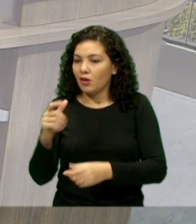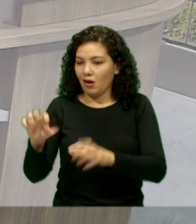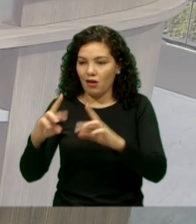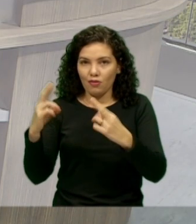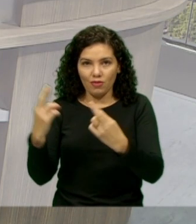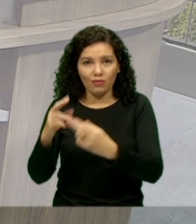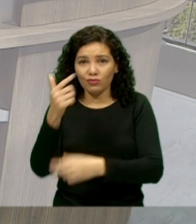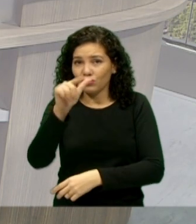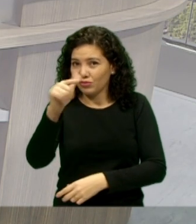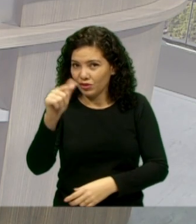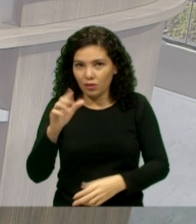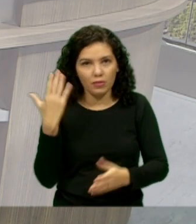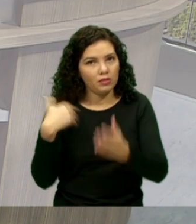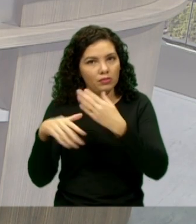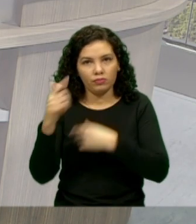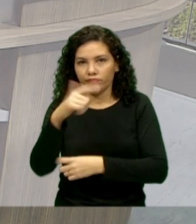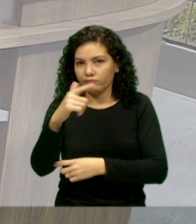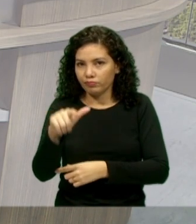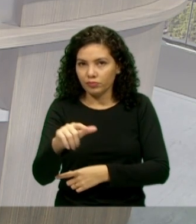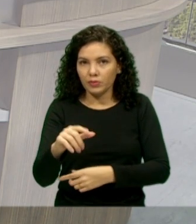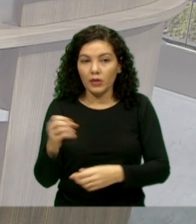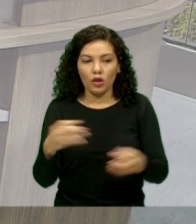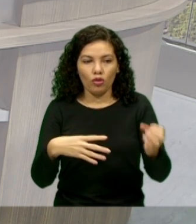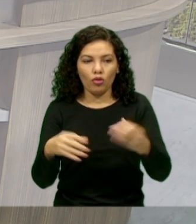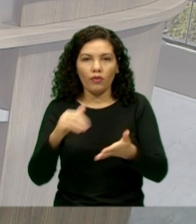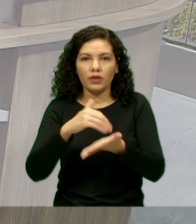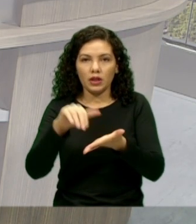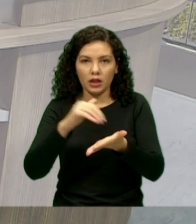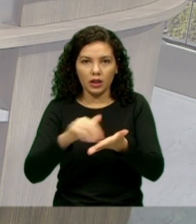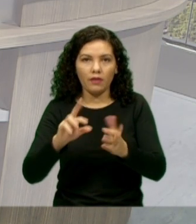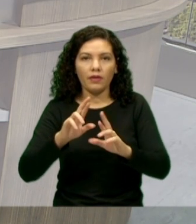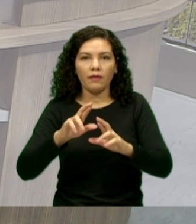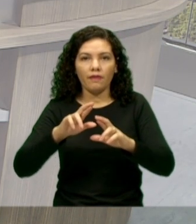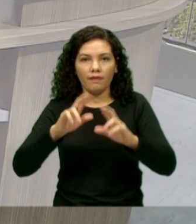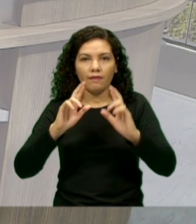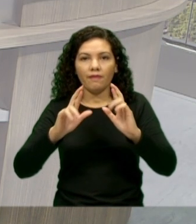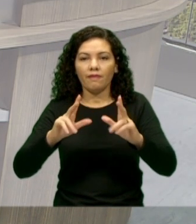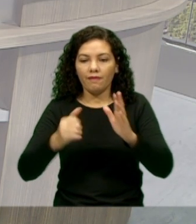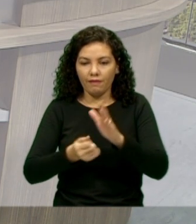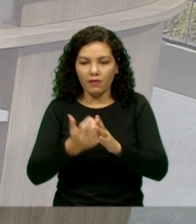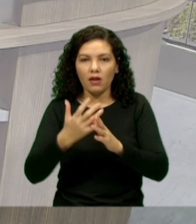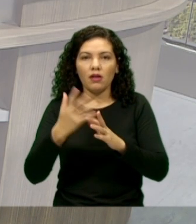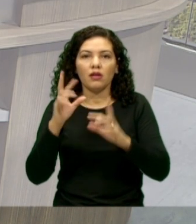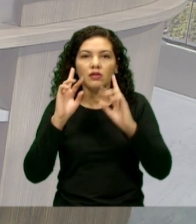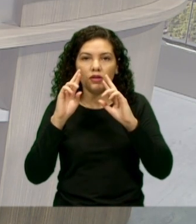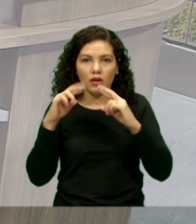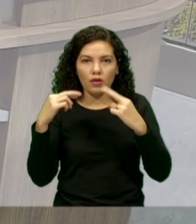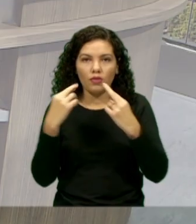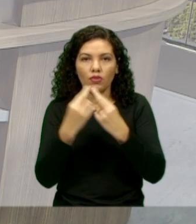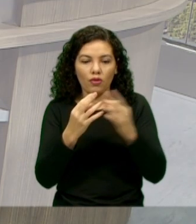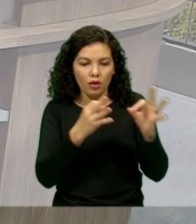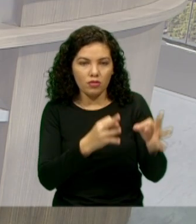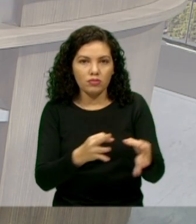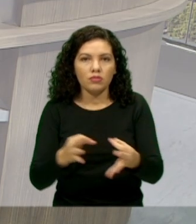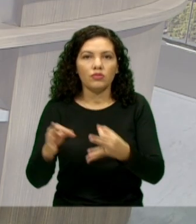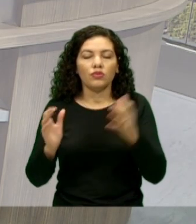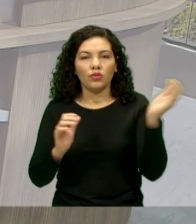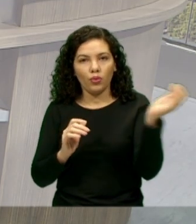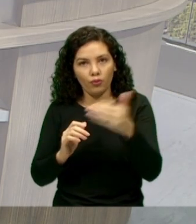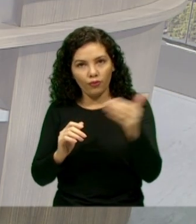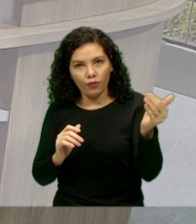A nova secretária, várias primeiras reuniões ela foi bem assídua. As últimas, eu acho